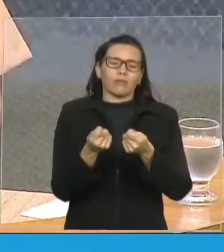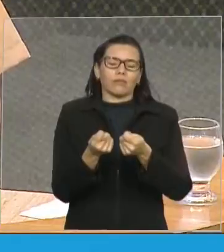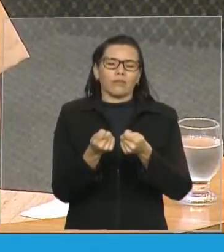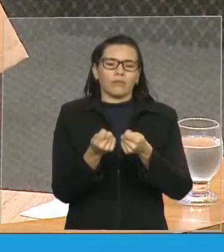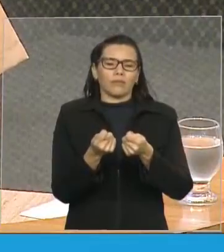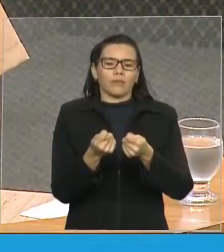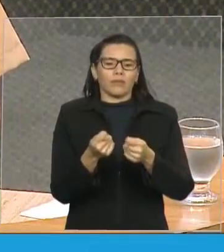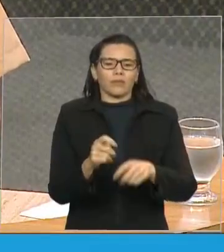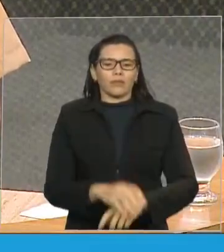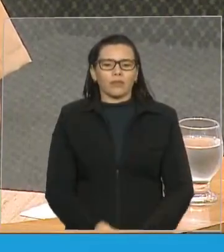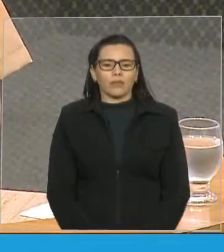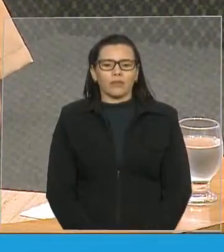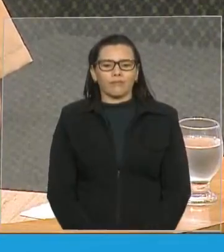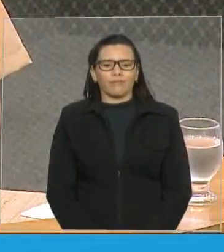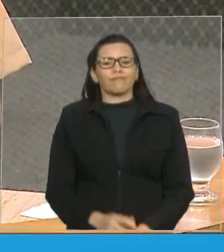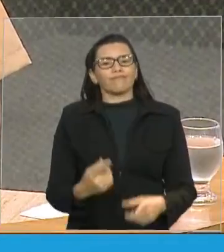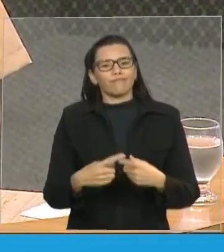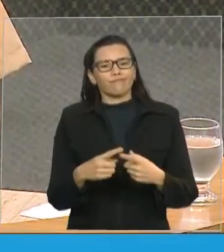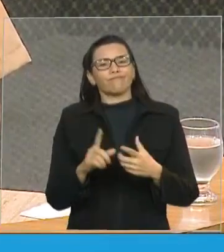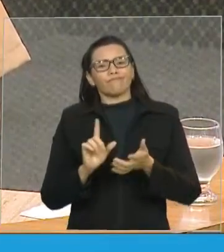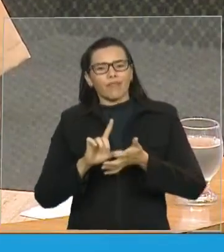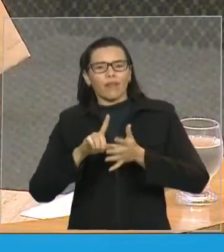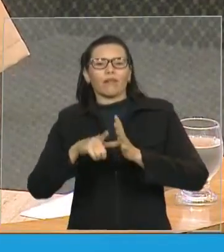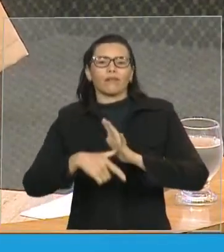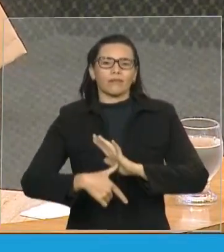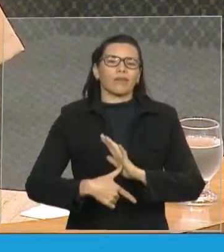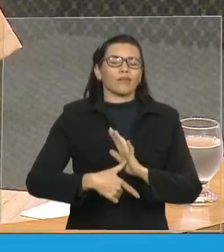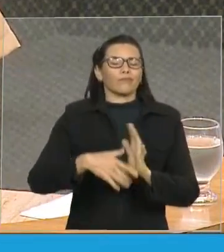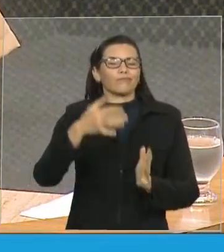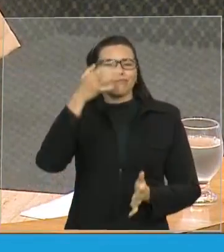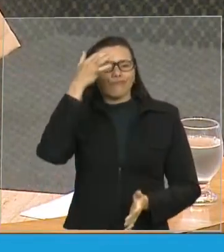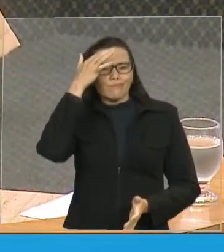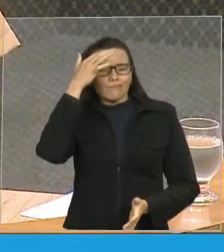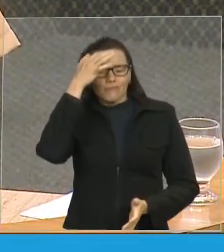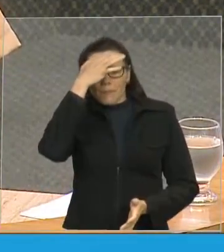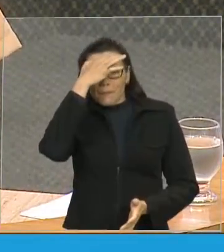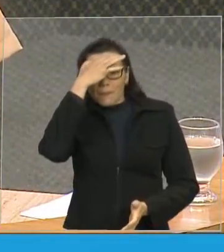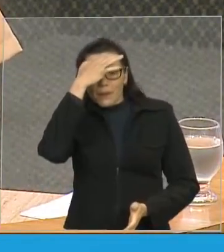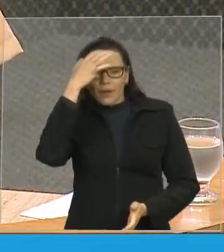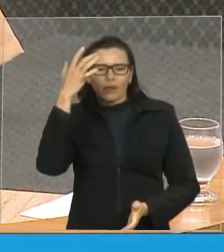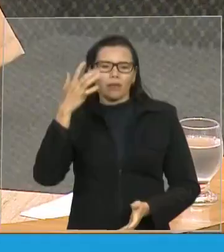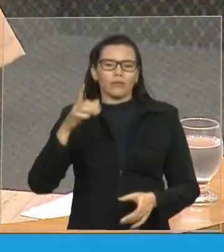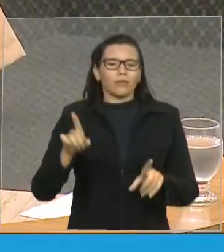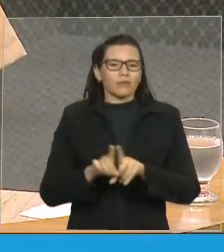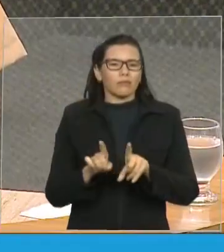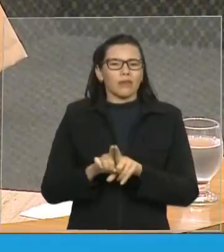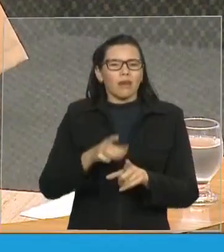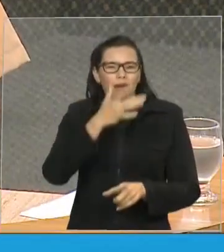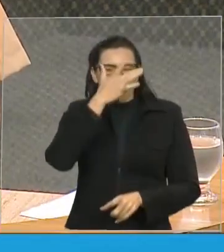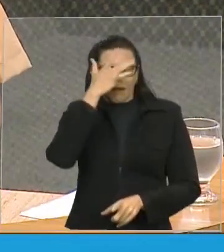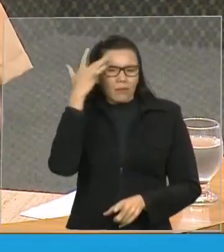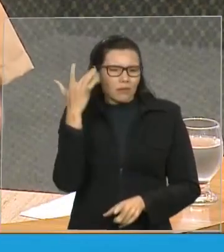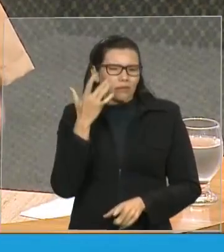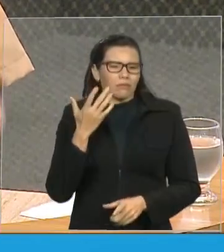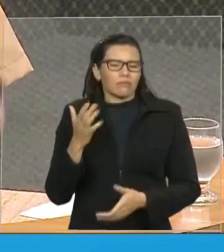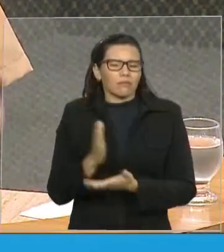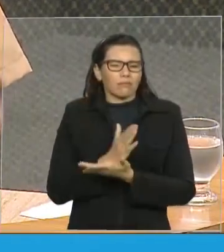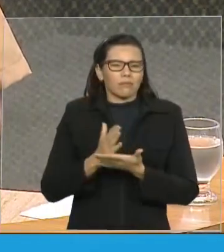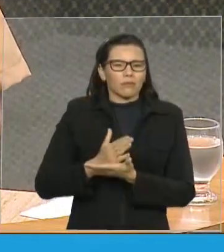remédios desnecessários. Outros, porém, nascem do espírito de dominação